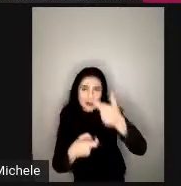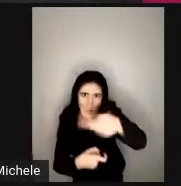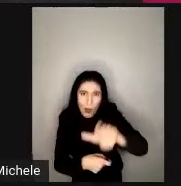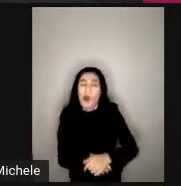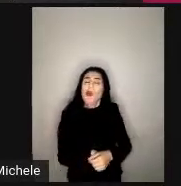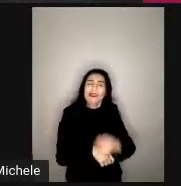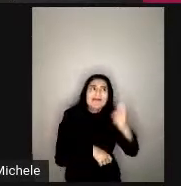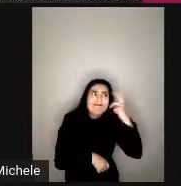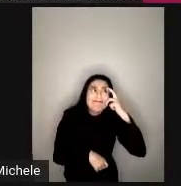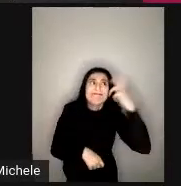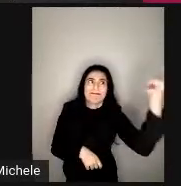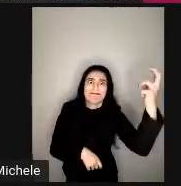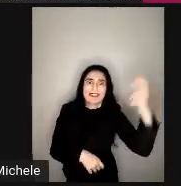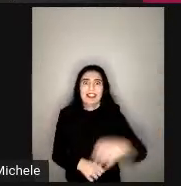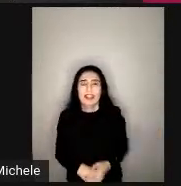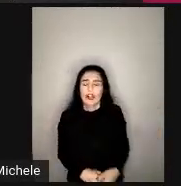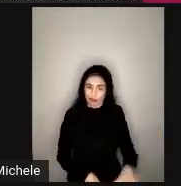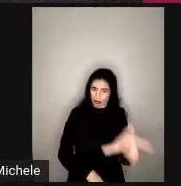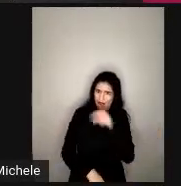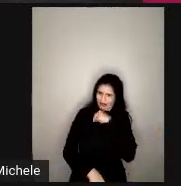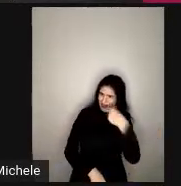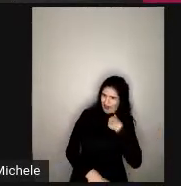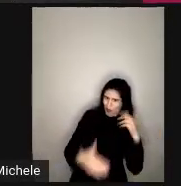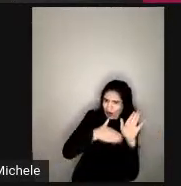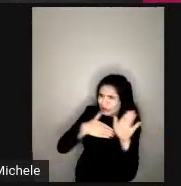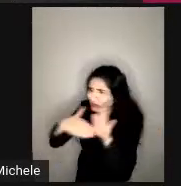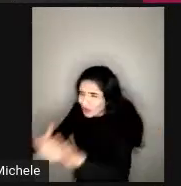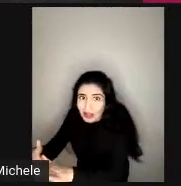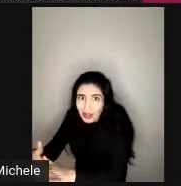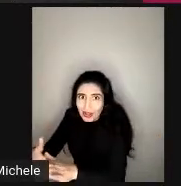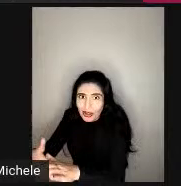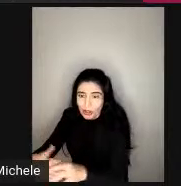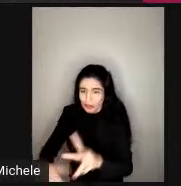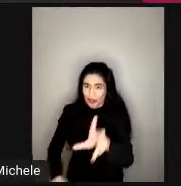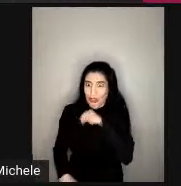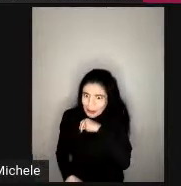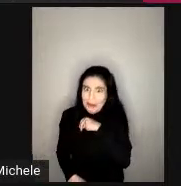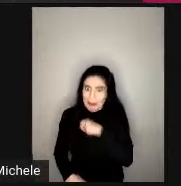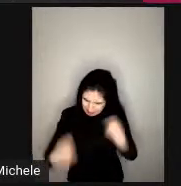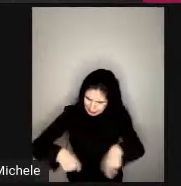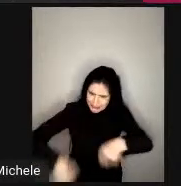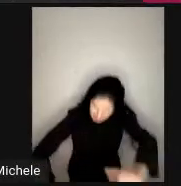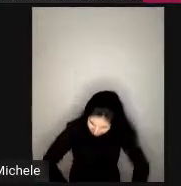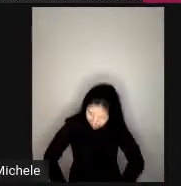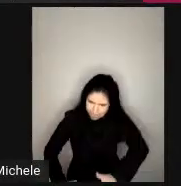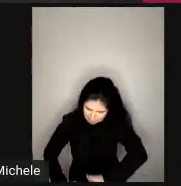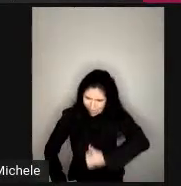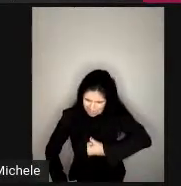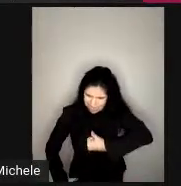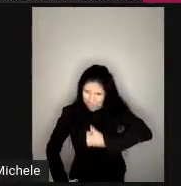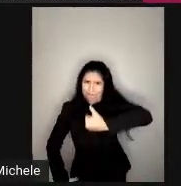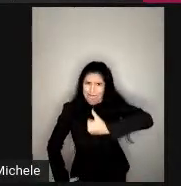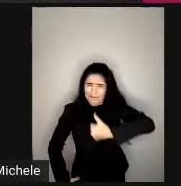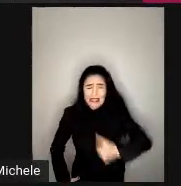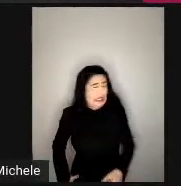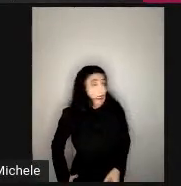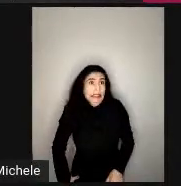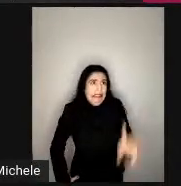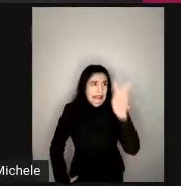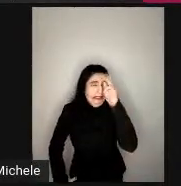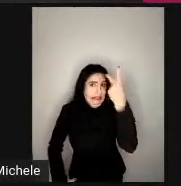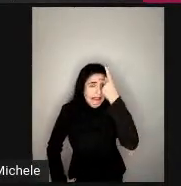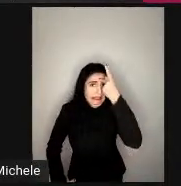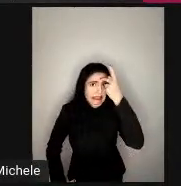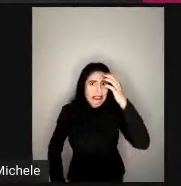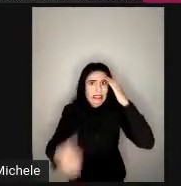poxa vida, se sou eu que tenho que ajudar, então eu tenho que reagir. Então ele realmente me deu o caminho certo para